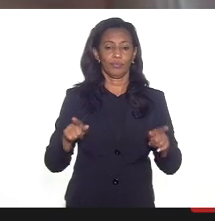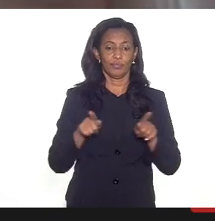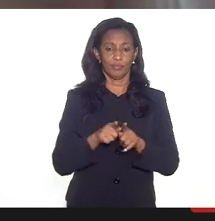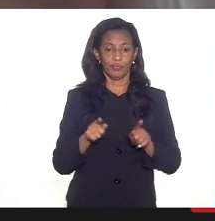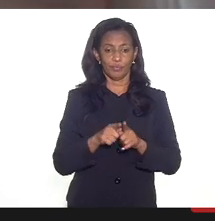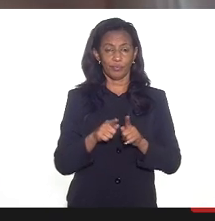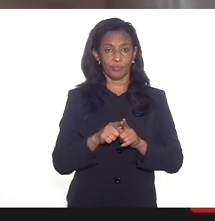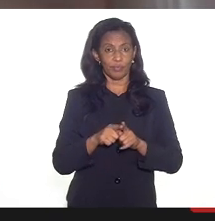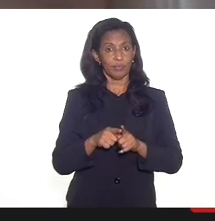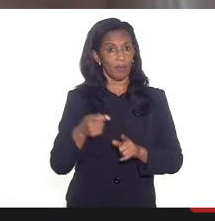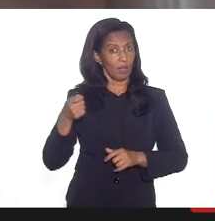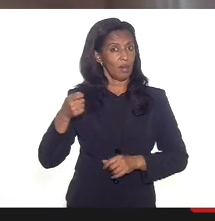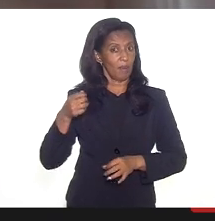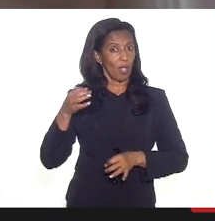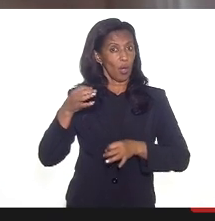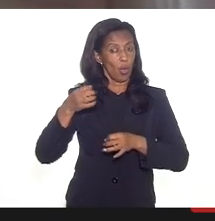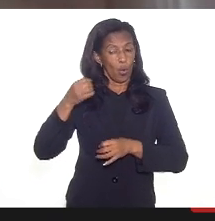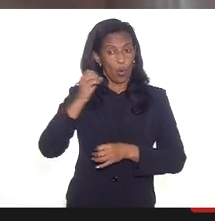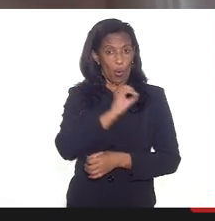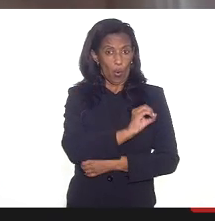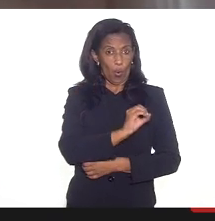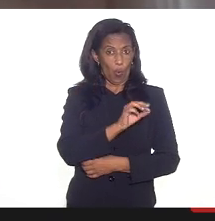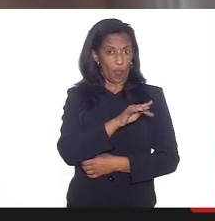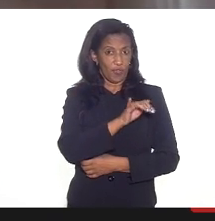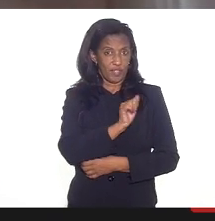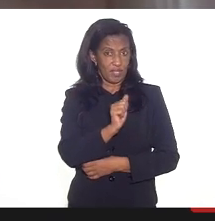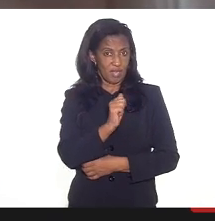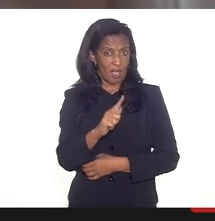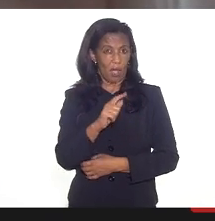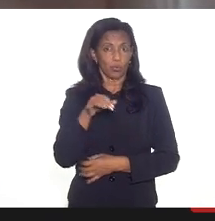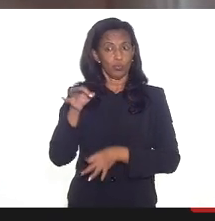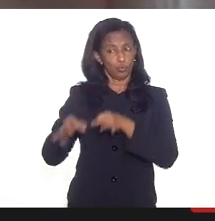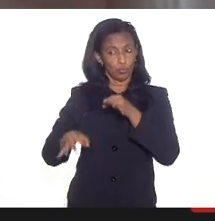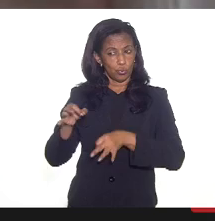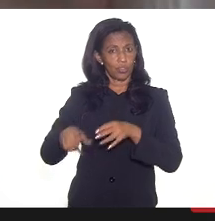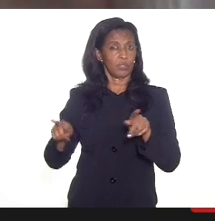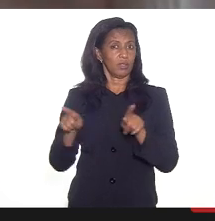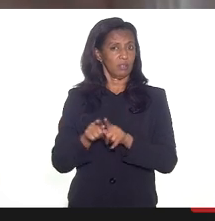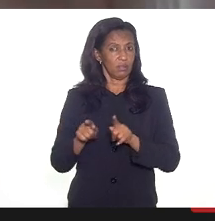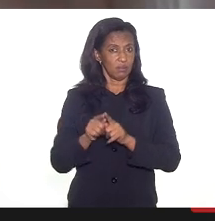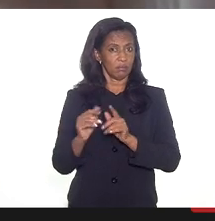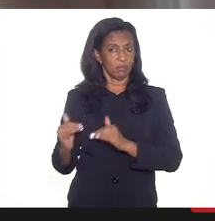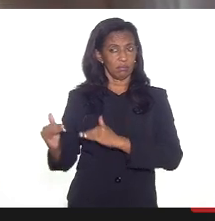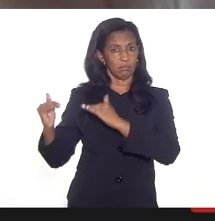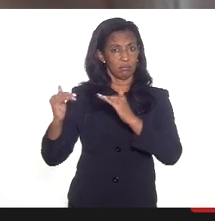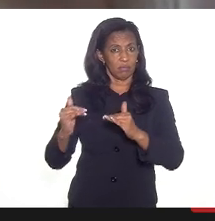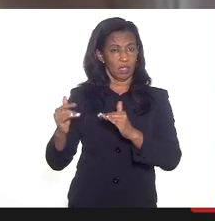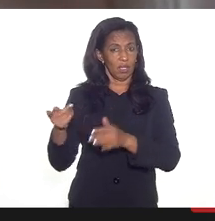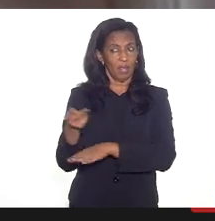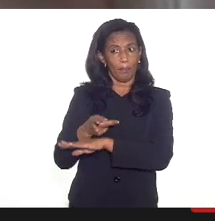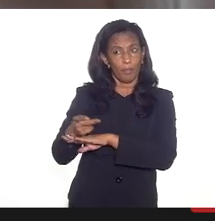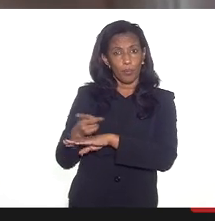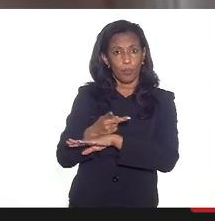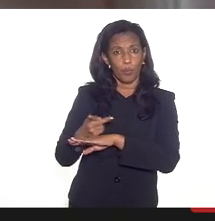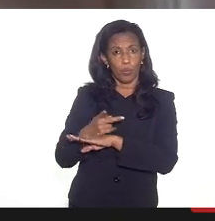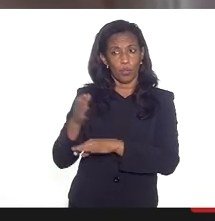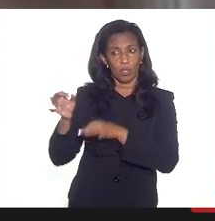inclusive oficiais de justiça, todo mundo que de alguma forma lide com essa mulher que está buscando a justiça